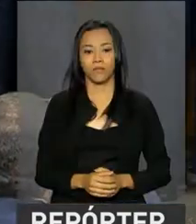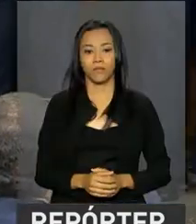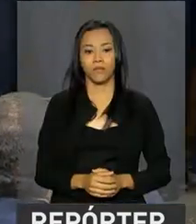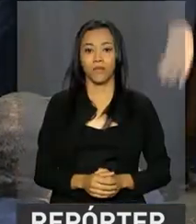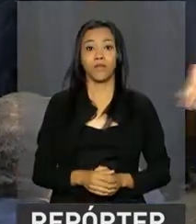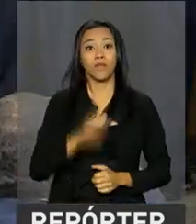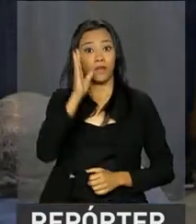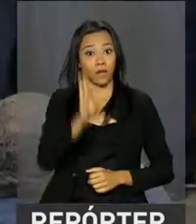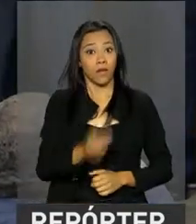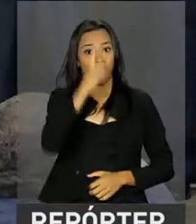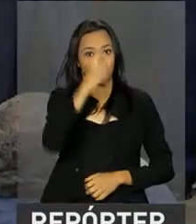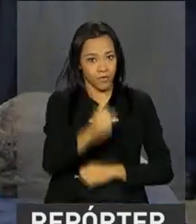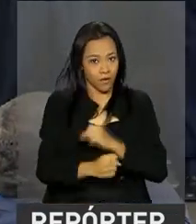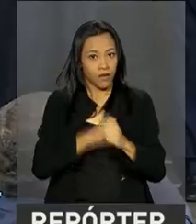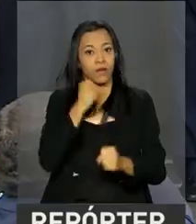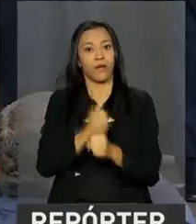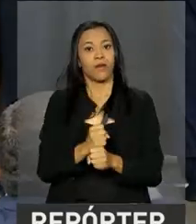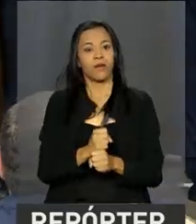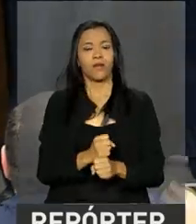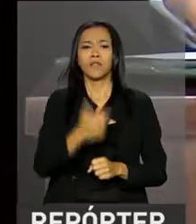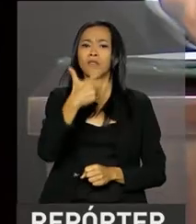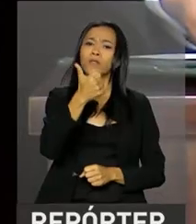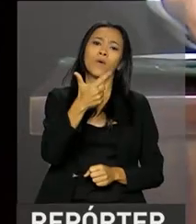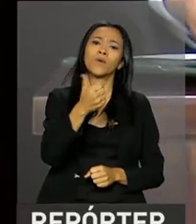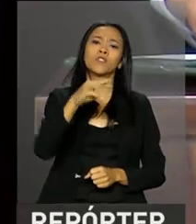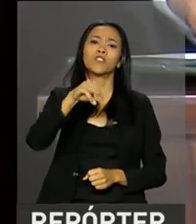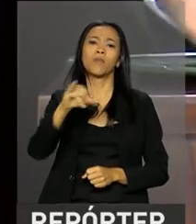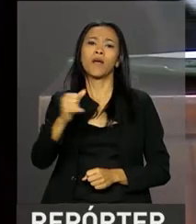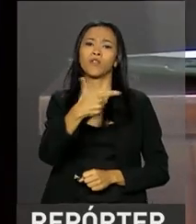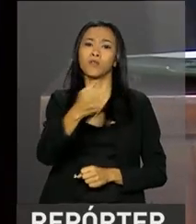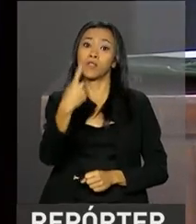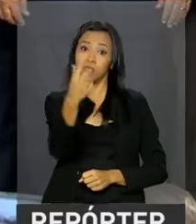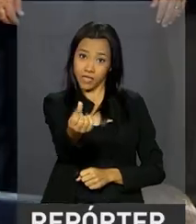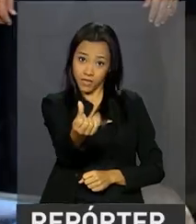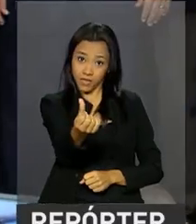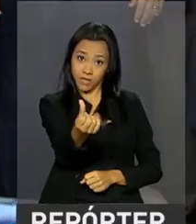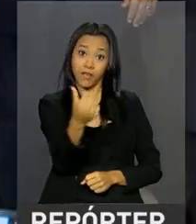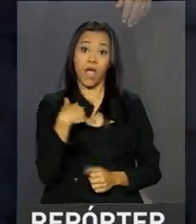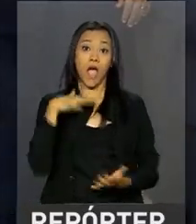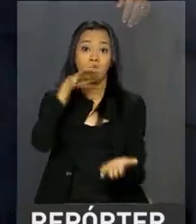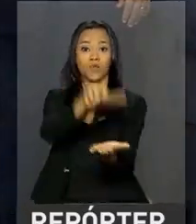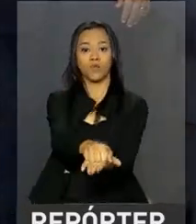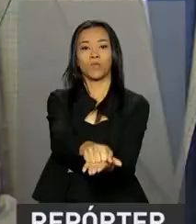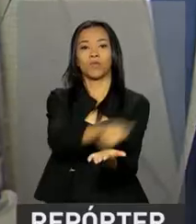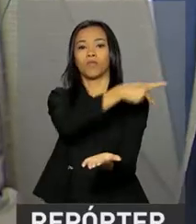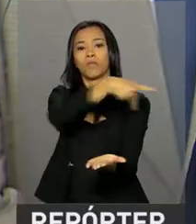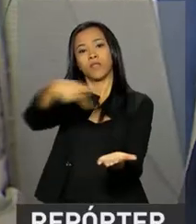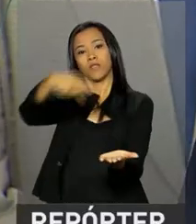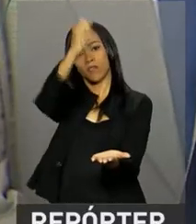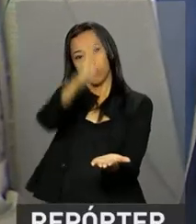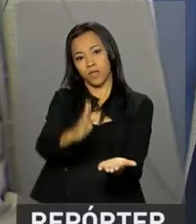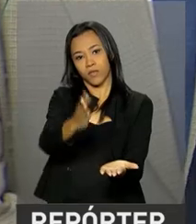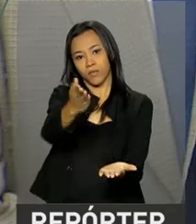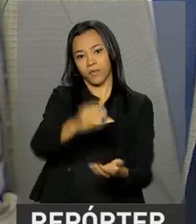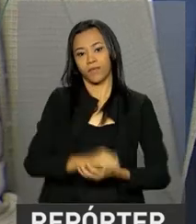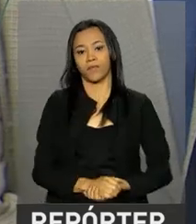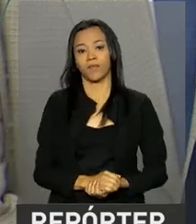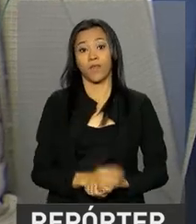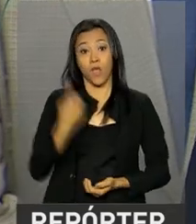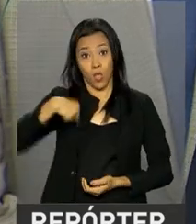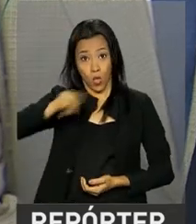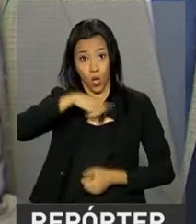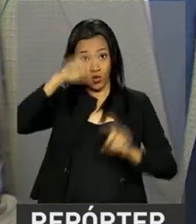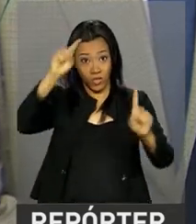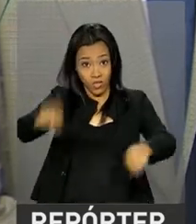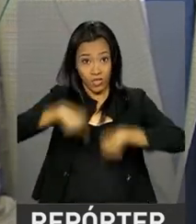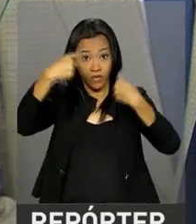Faz um ano. Em 12 de maio de 2016, o presidente Michel Temer assumiu o país. Nosso maior desafio